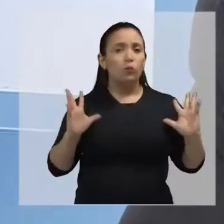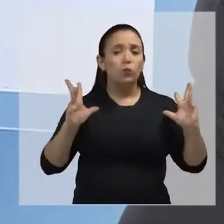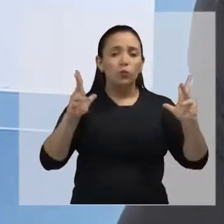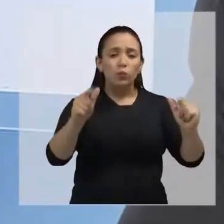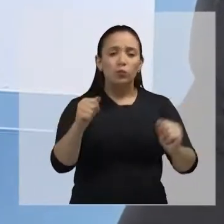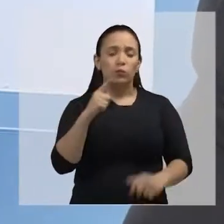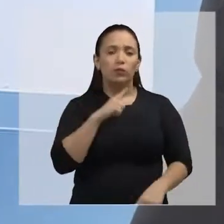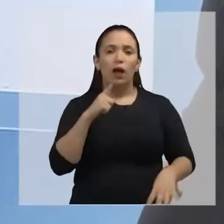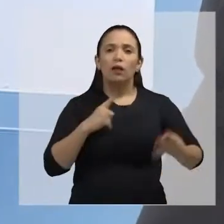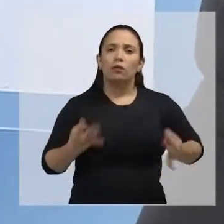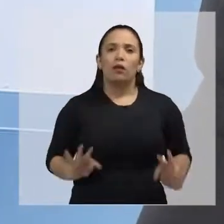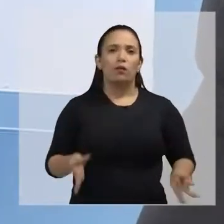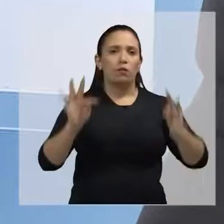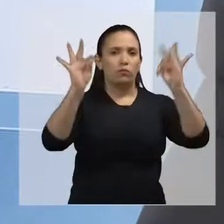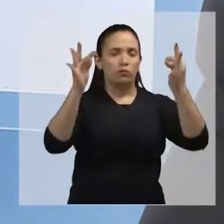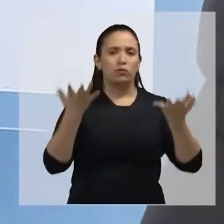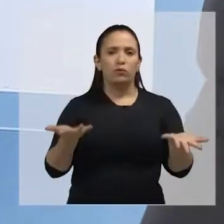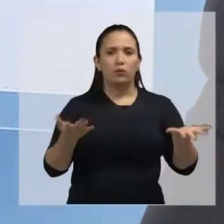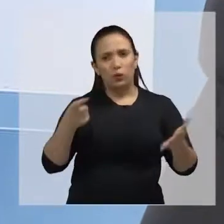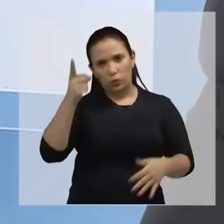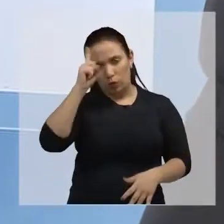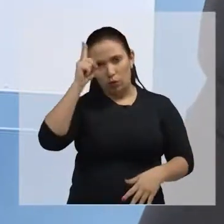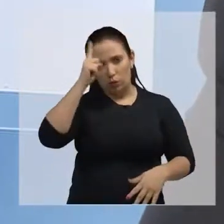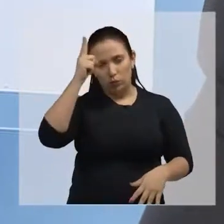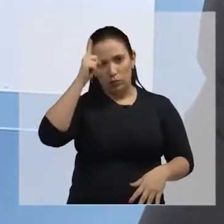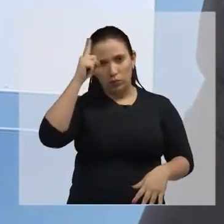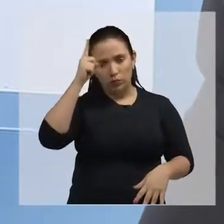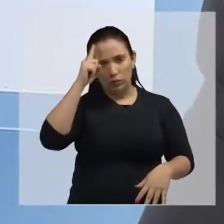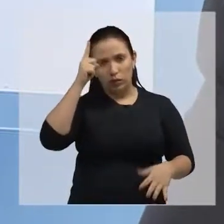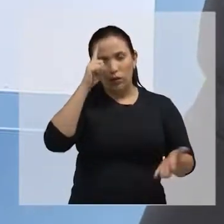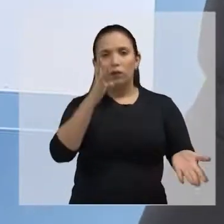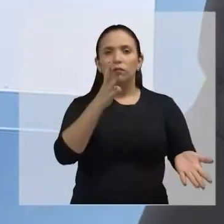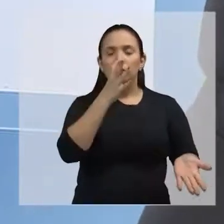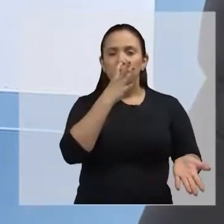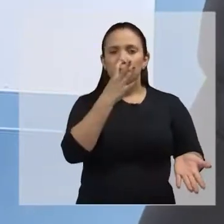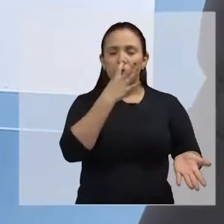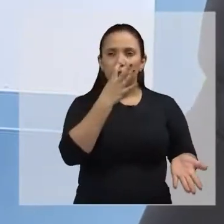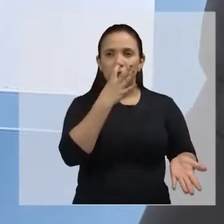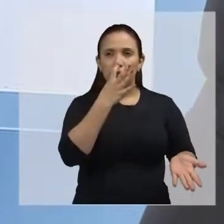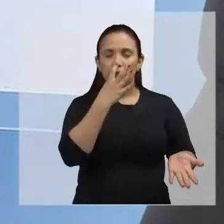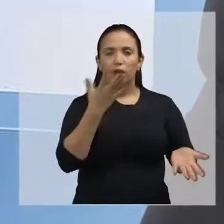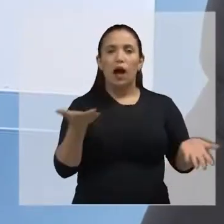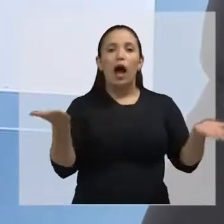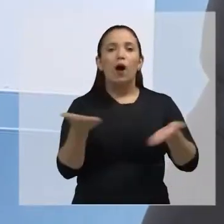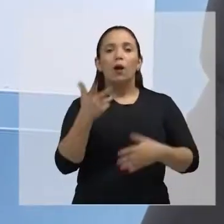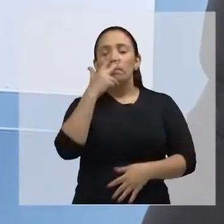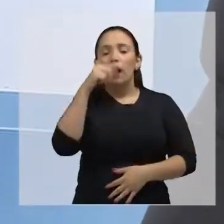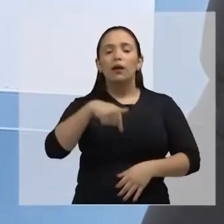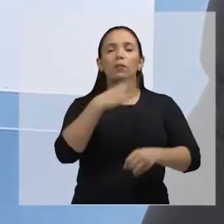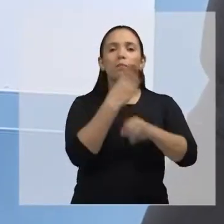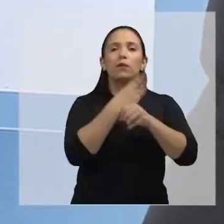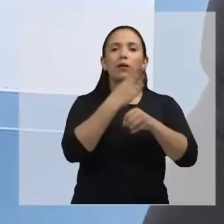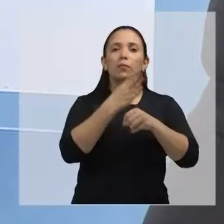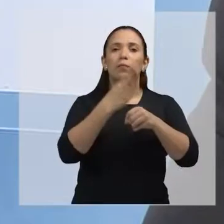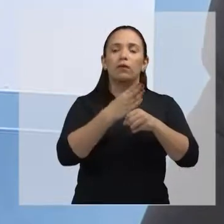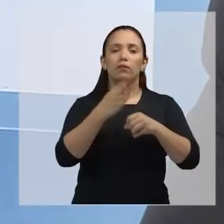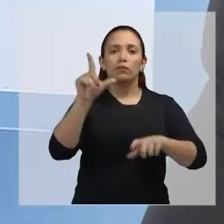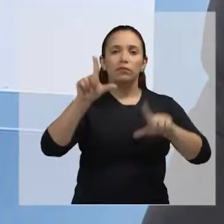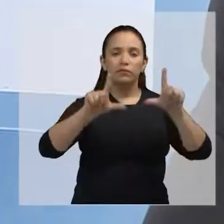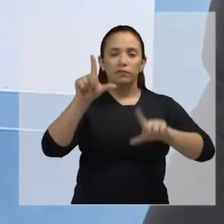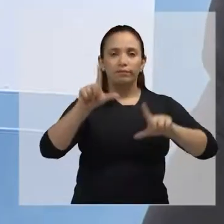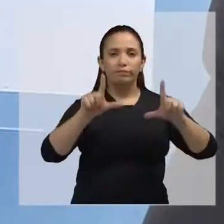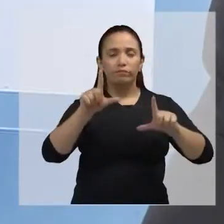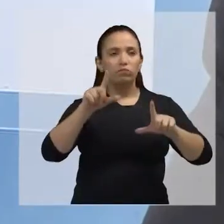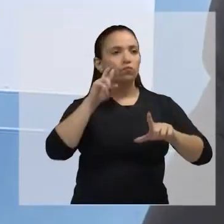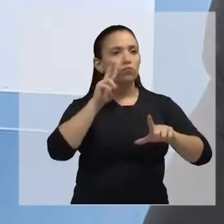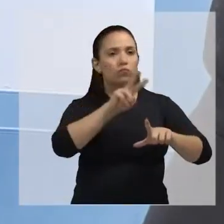mãos. Todo mundo é visto o dia todo. Todo mundo é. Nós estamos no Big Brother. Você querer